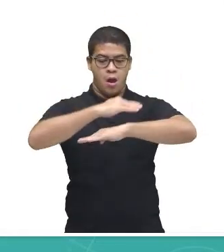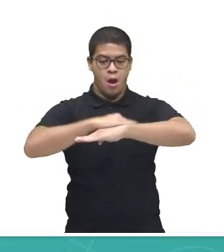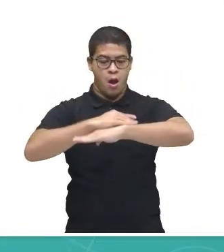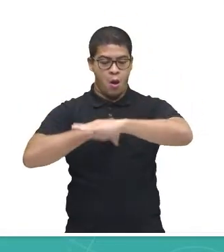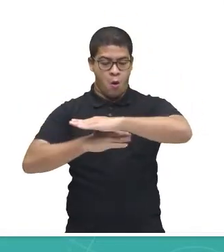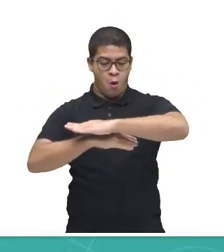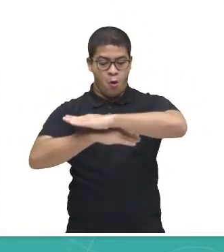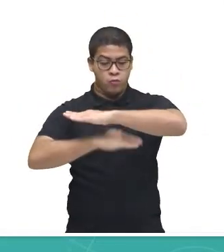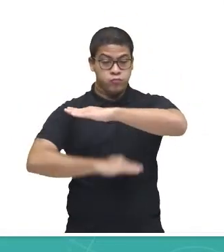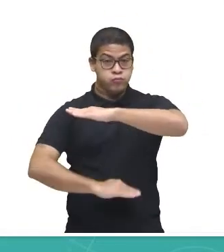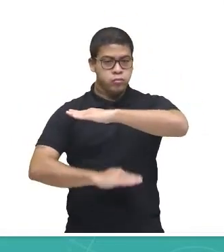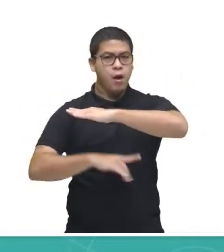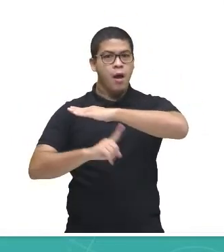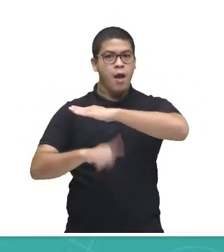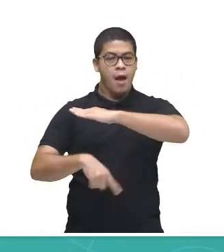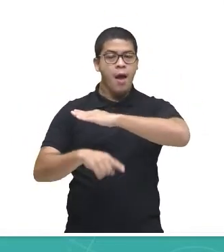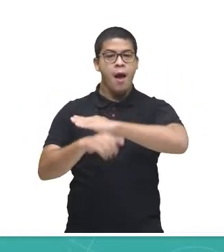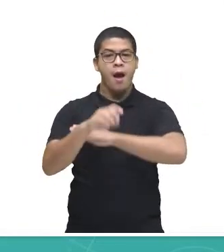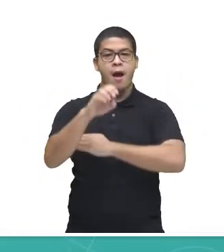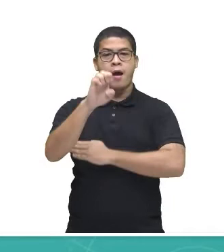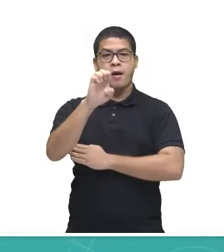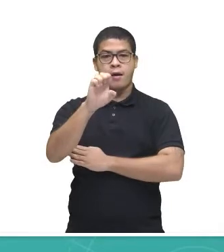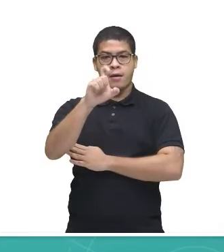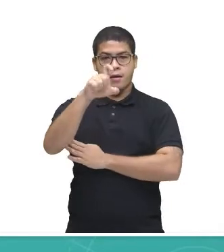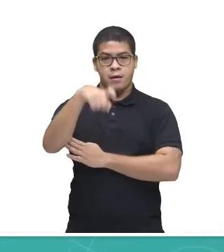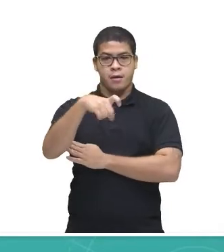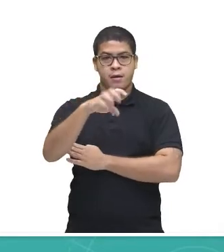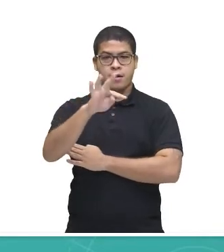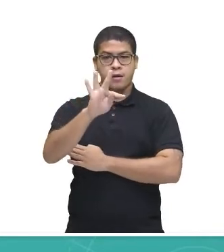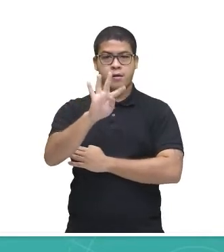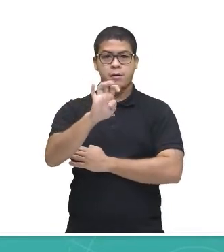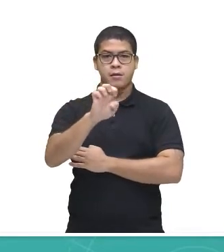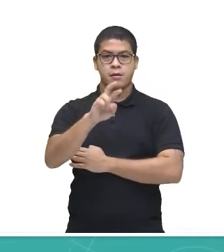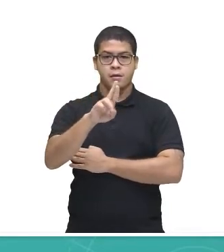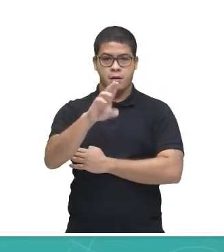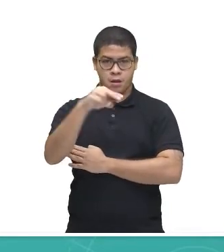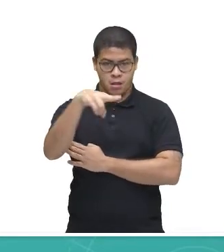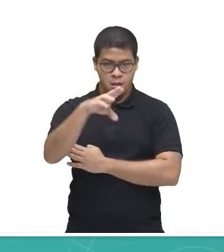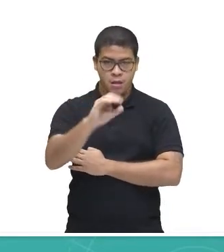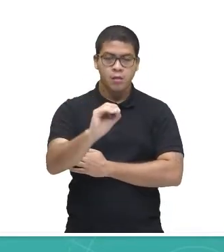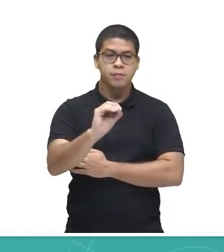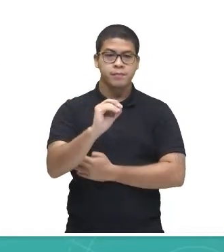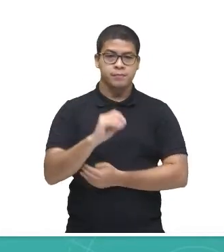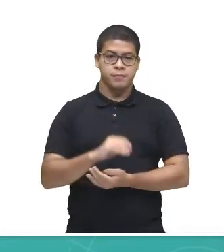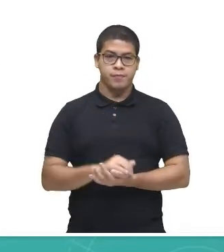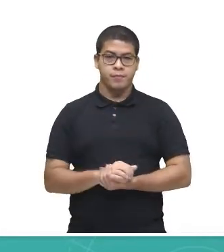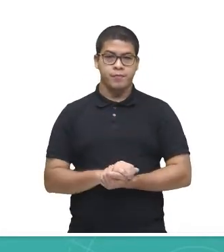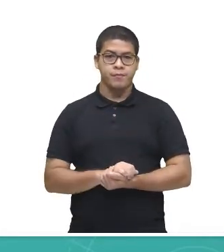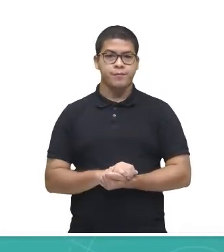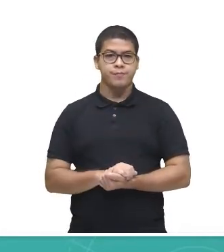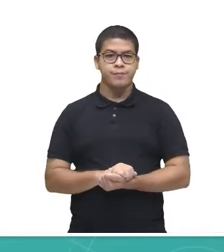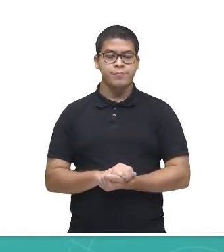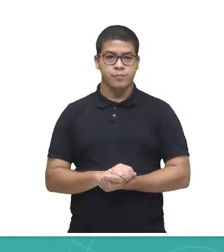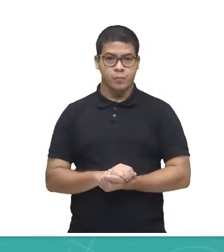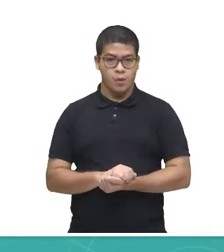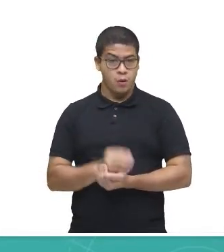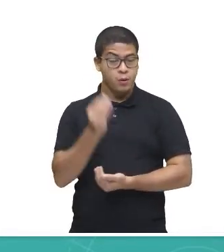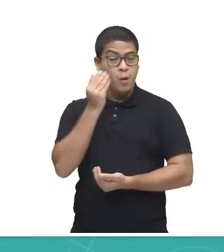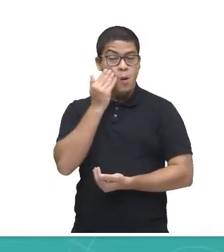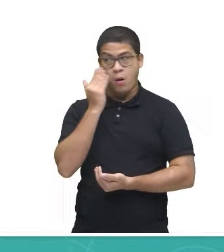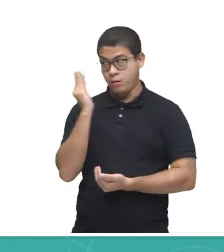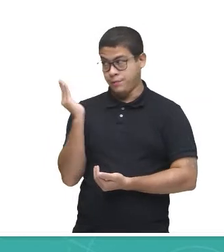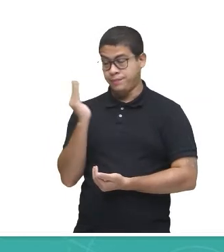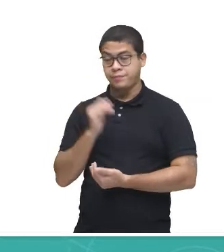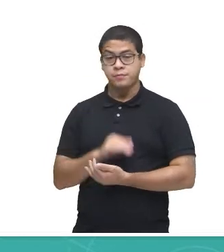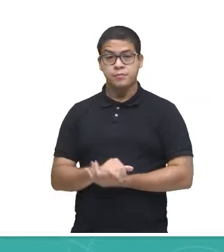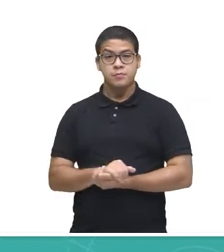ângulos externos. E é justamente isso que a gente vai ver aqui na nossa próxima cartela. Acompanhe comigo. Então nós temos aqui,